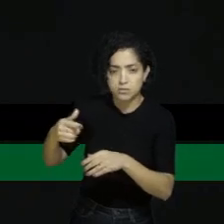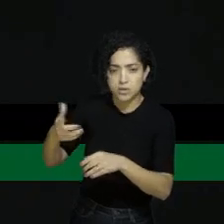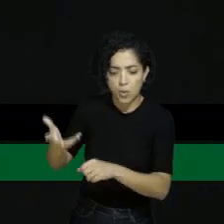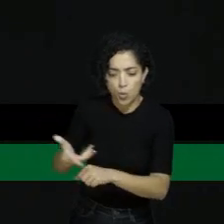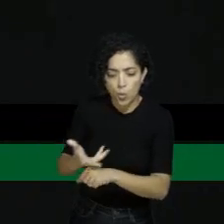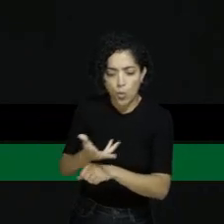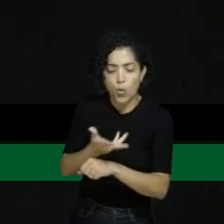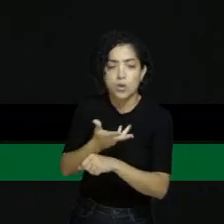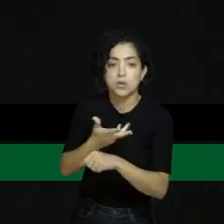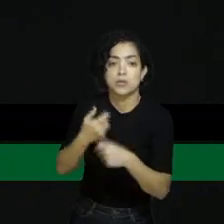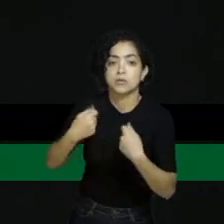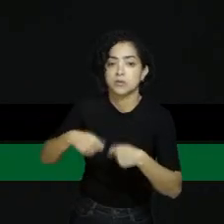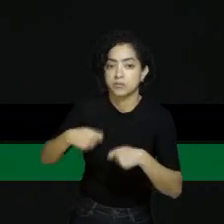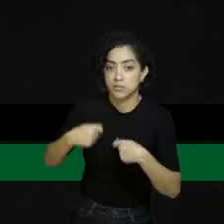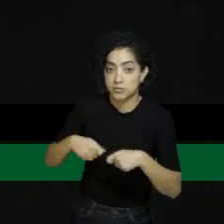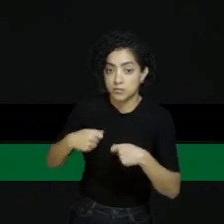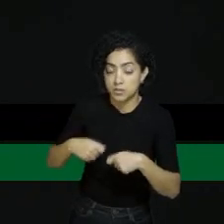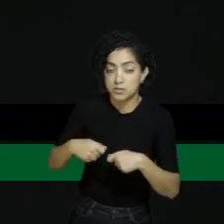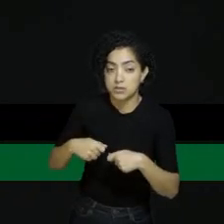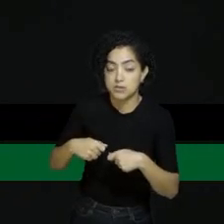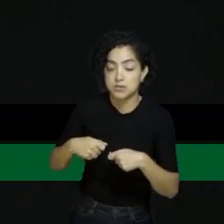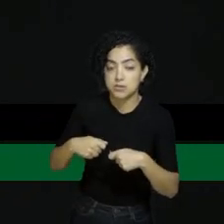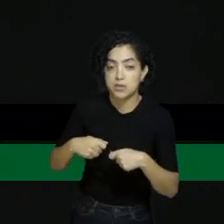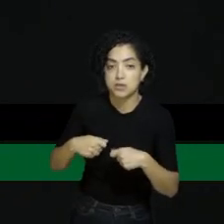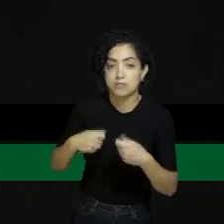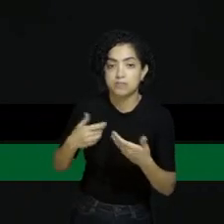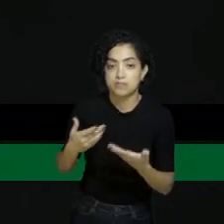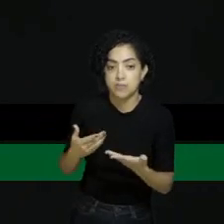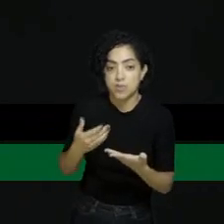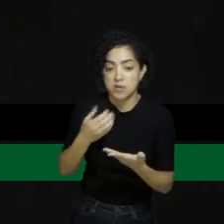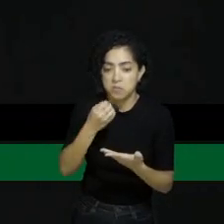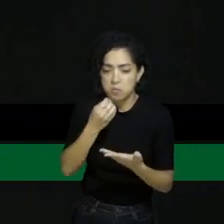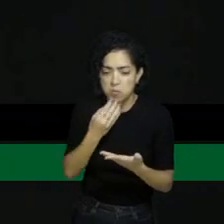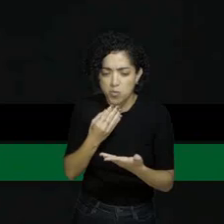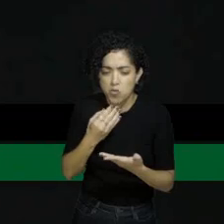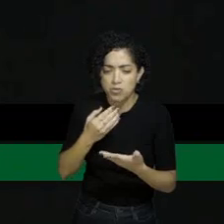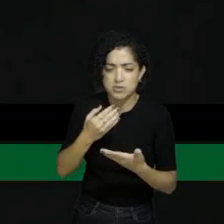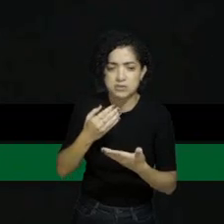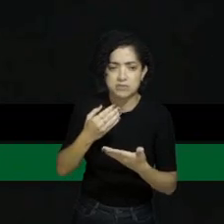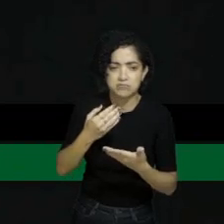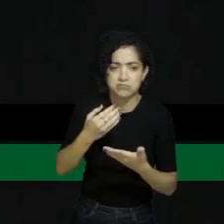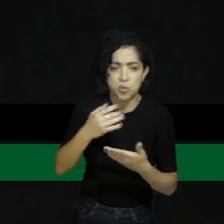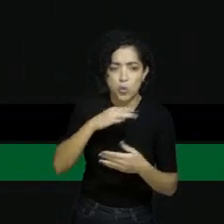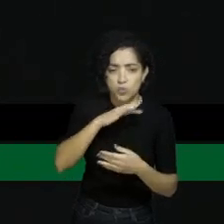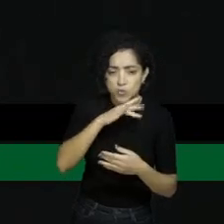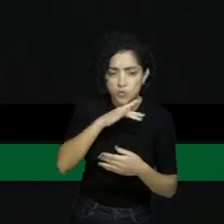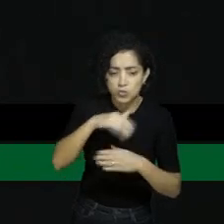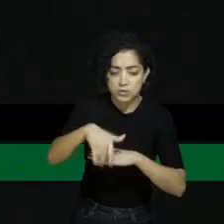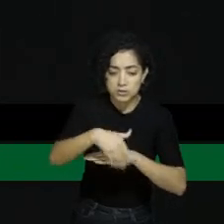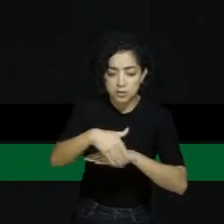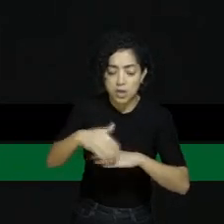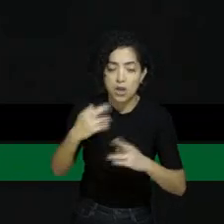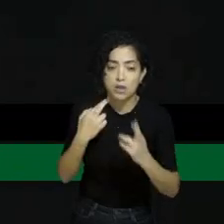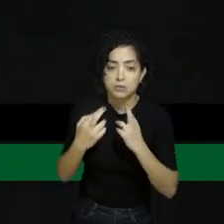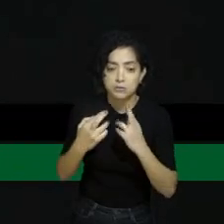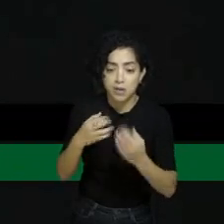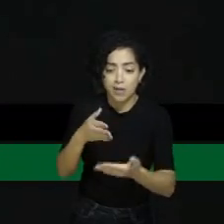também precisa escoar. Sem boas condições das nossas estradas, estamos travando